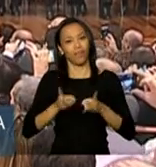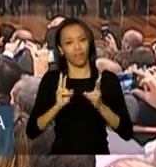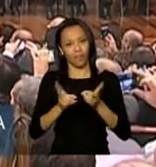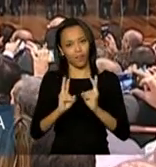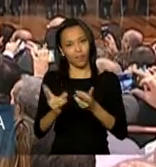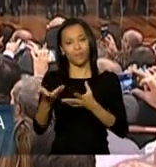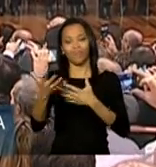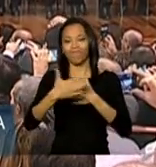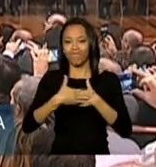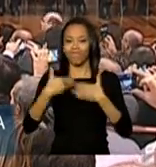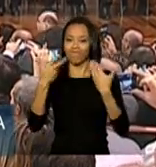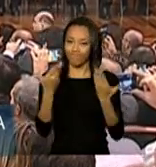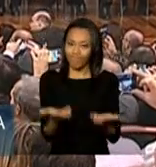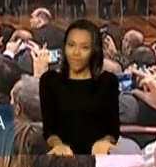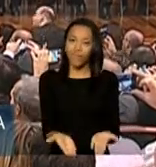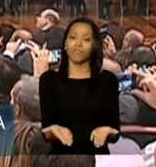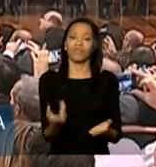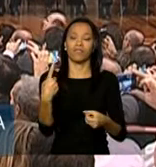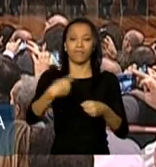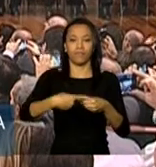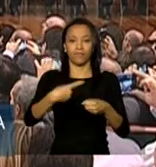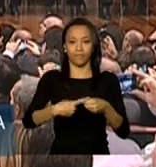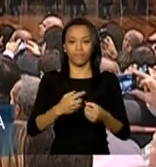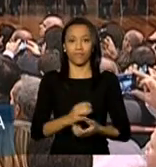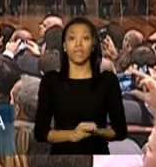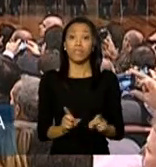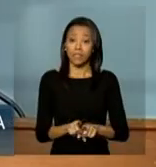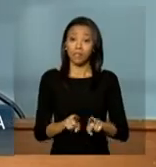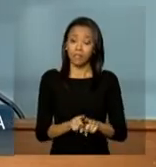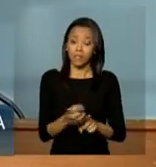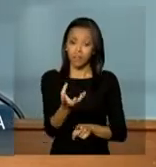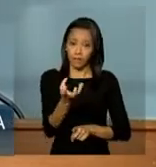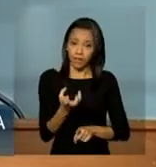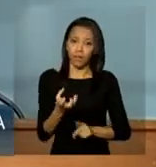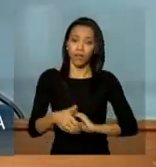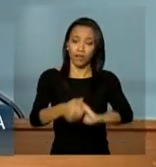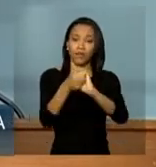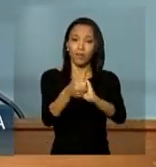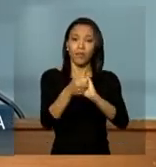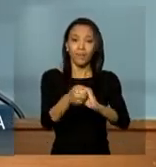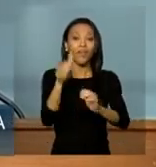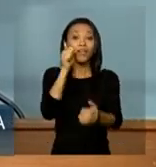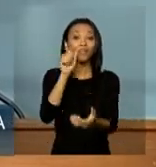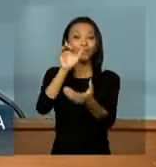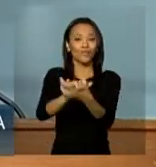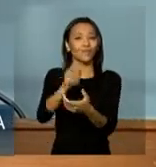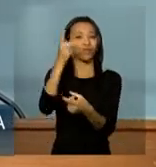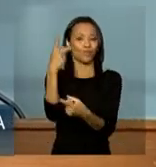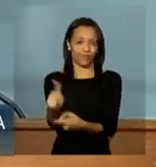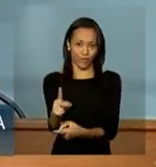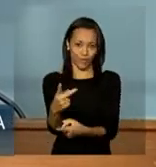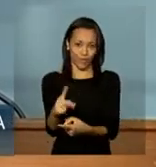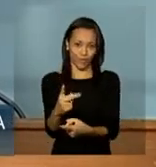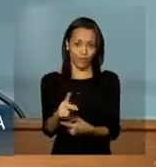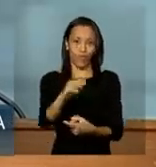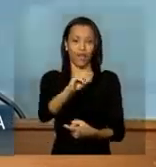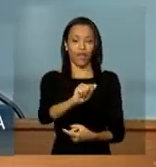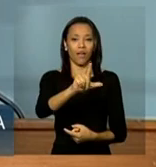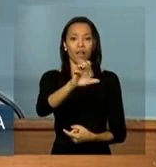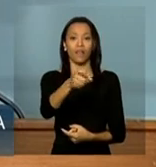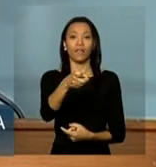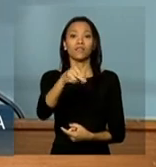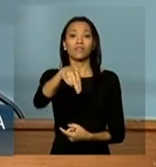carinho aqui em Caxias. E queria também cumprimentar a primeira-dama, Alessandra